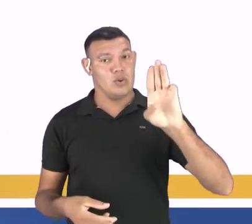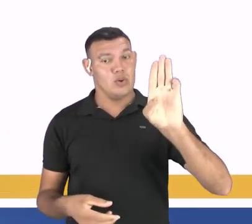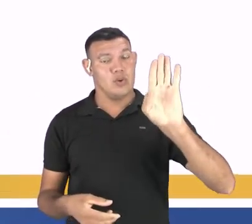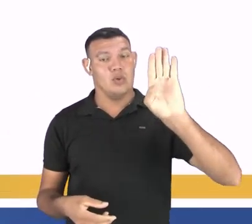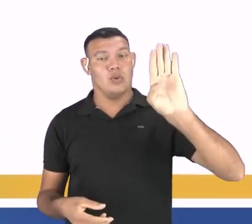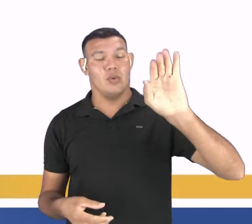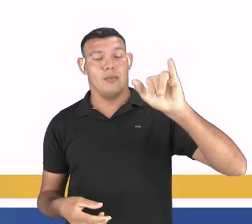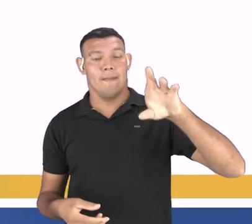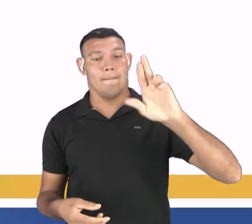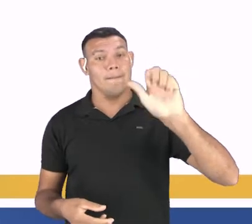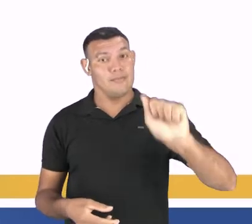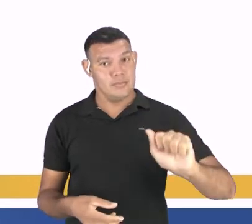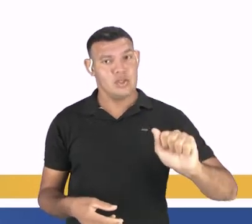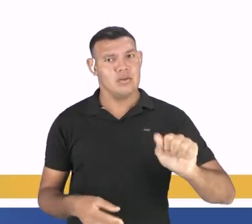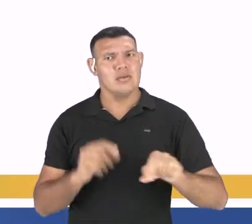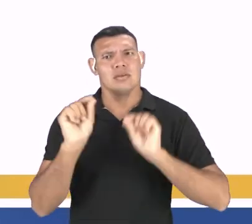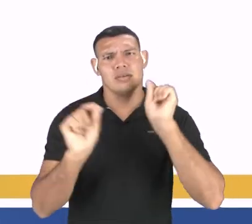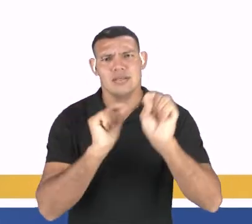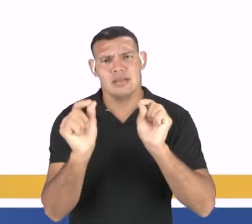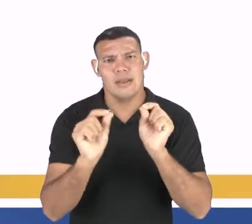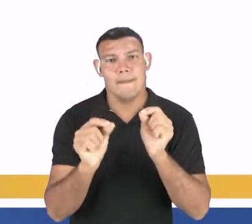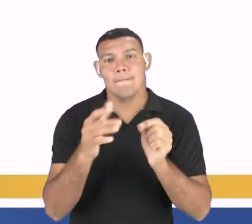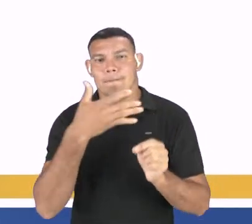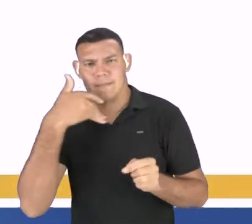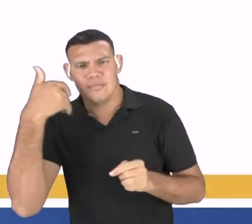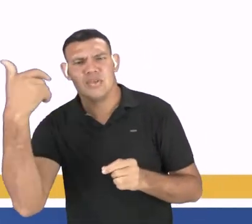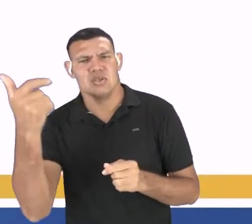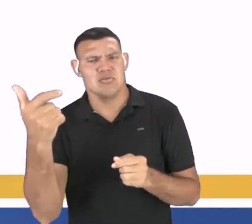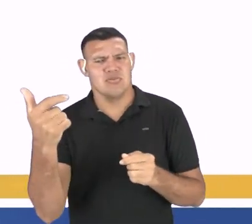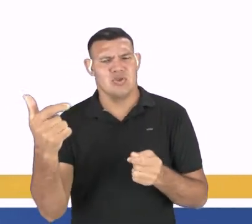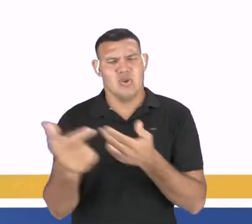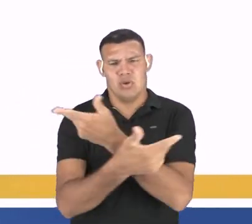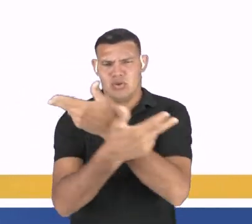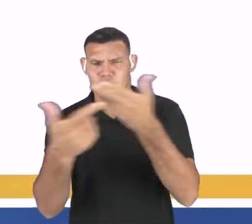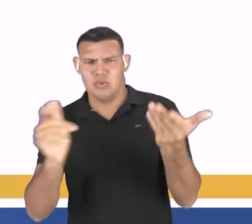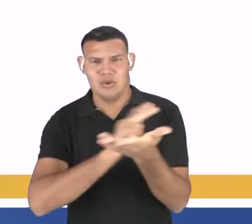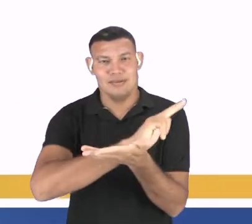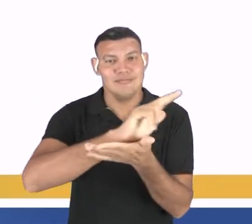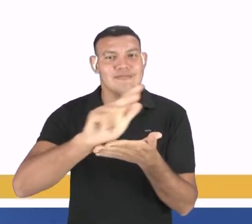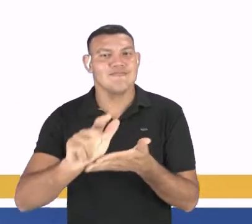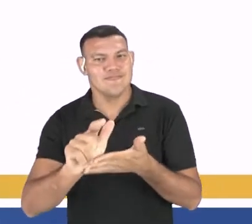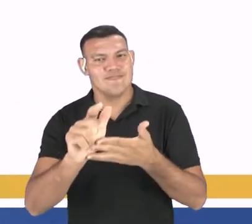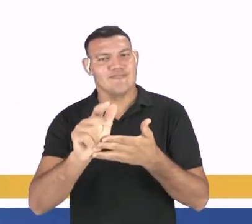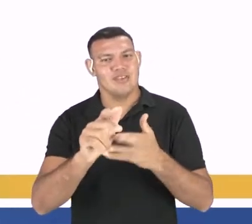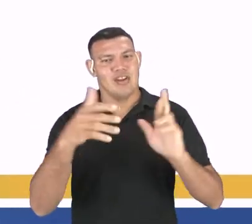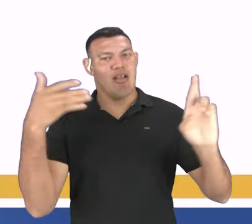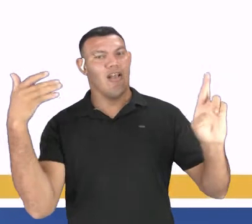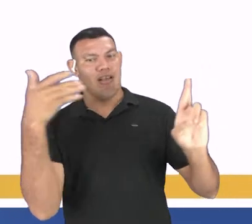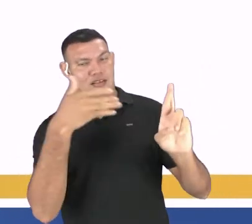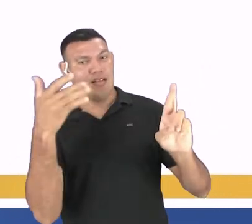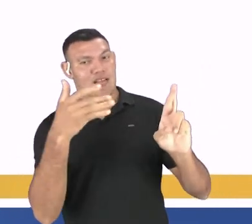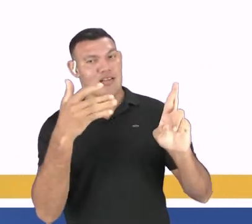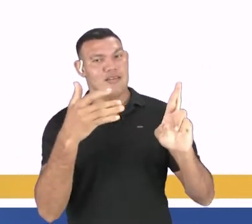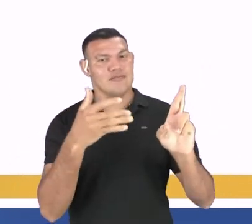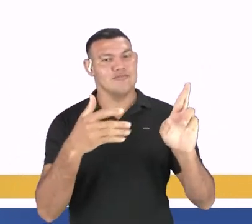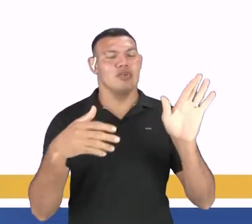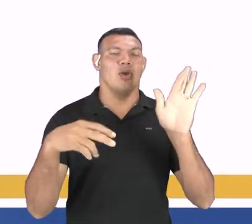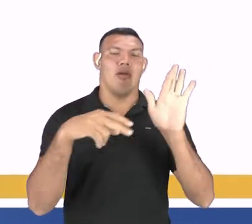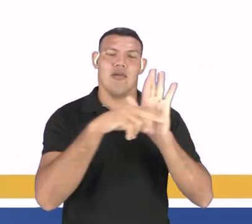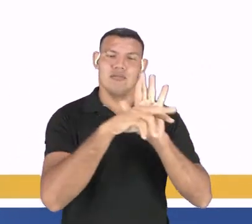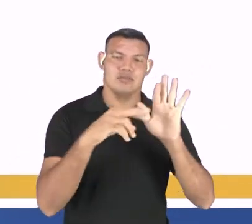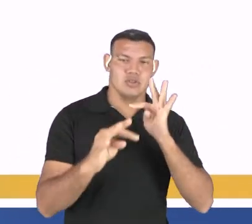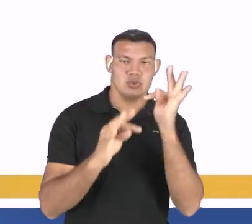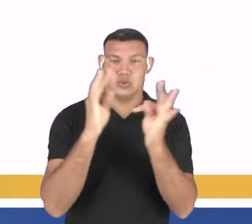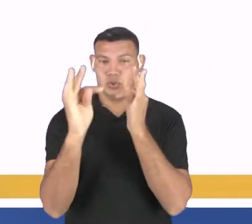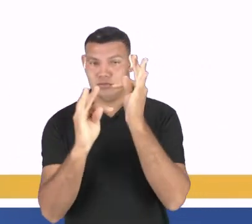pesquisas não seja com isso é melhorou se muitas coisas justamente relacionado ao lado de biotecnologias é